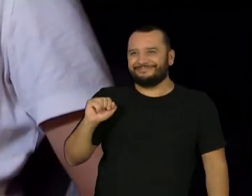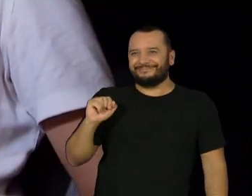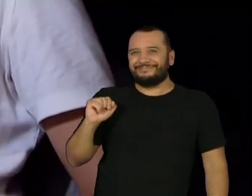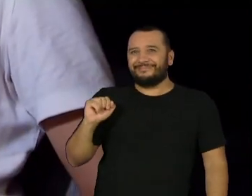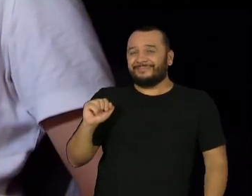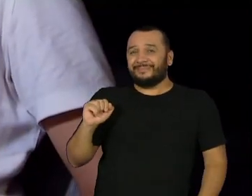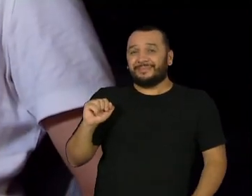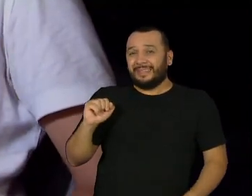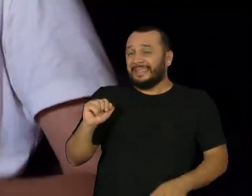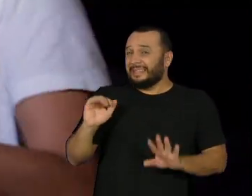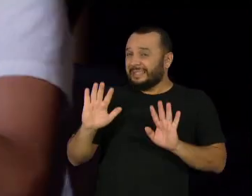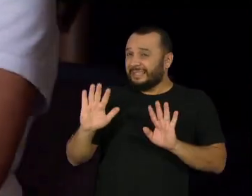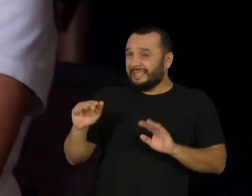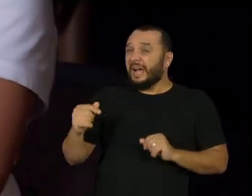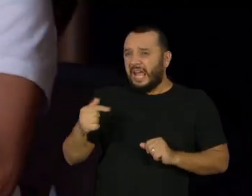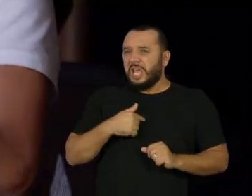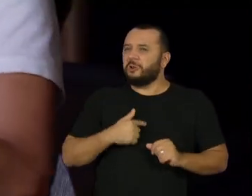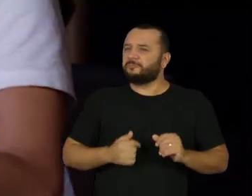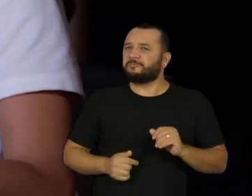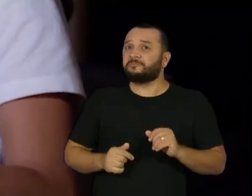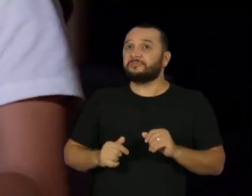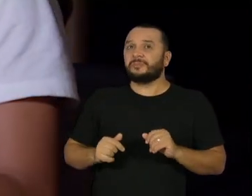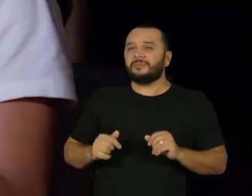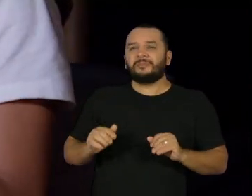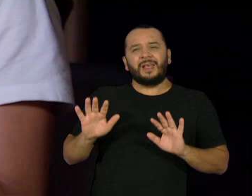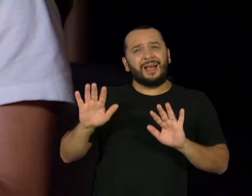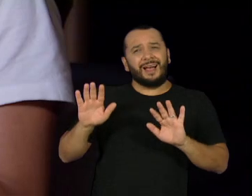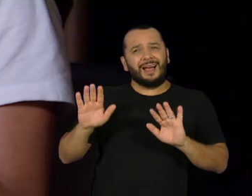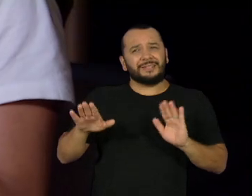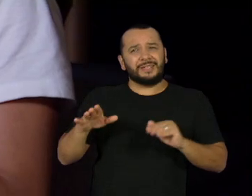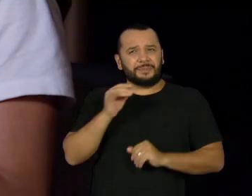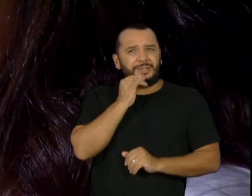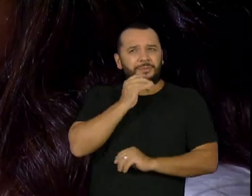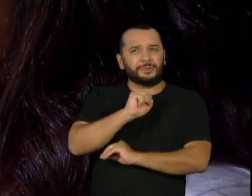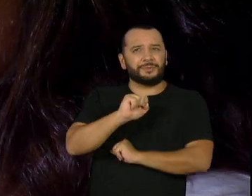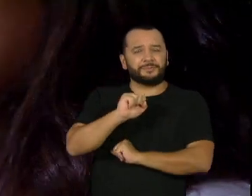comigo, né, quando a gente ouve